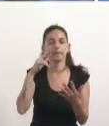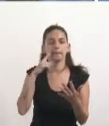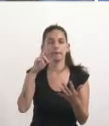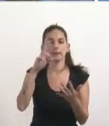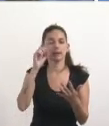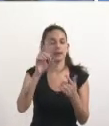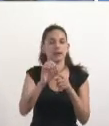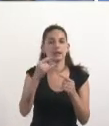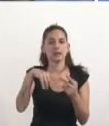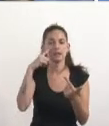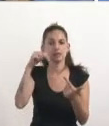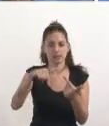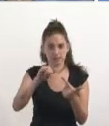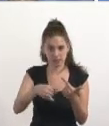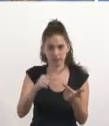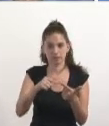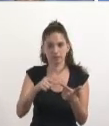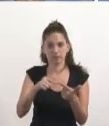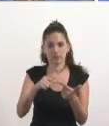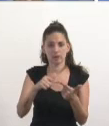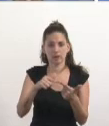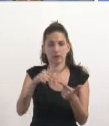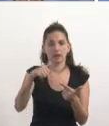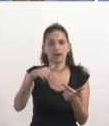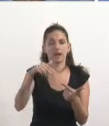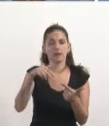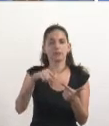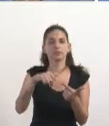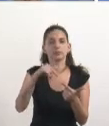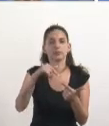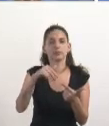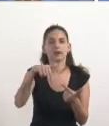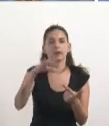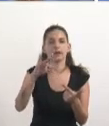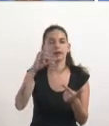montenegro afirmativo senador never su voto por favor